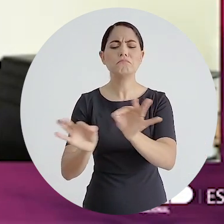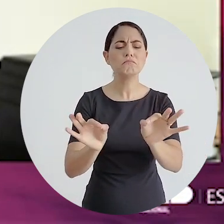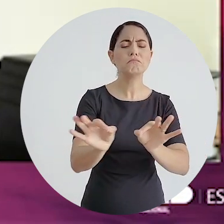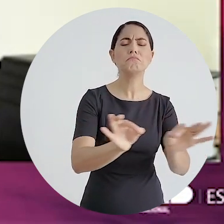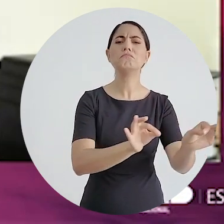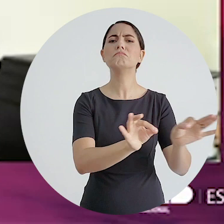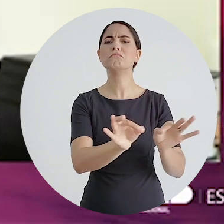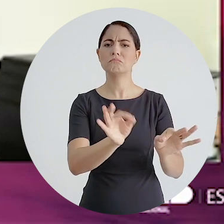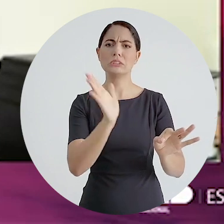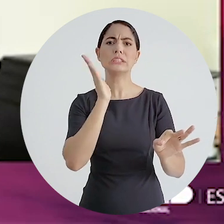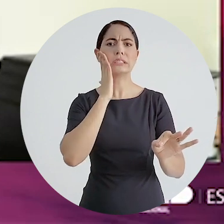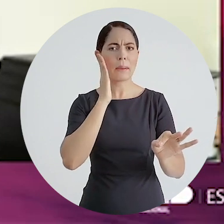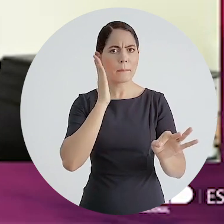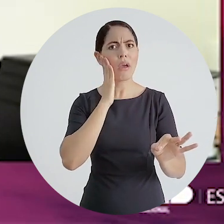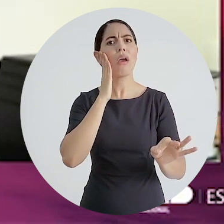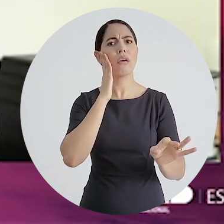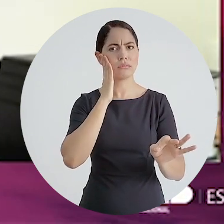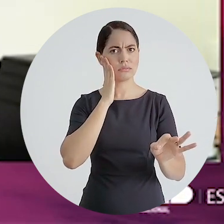os ajustes